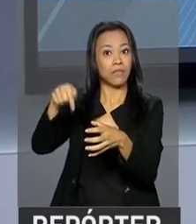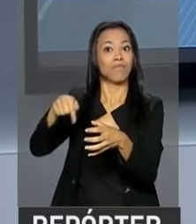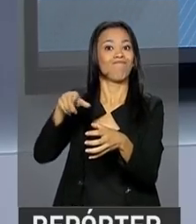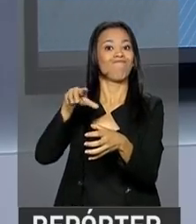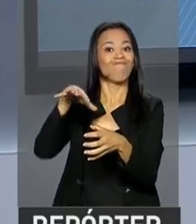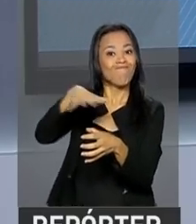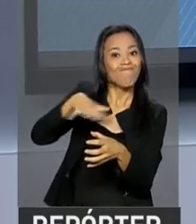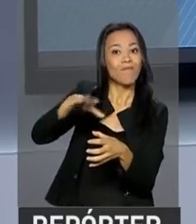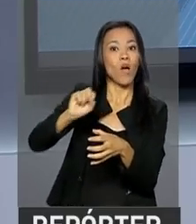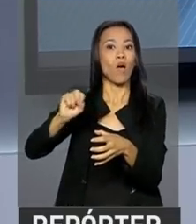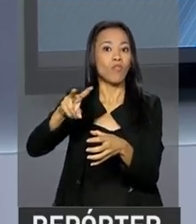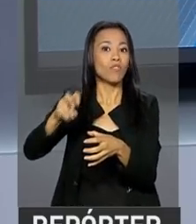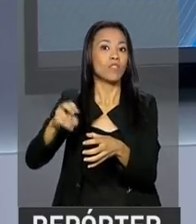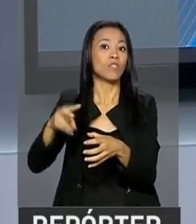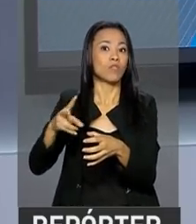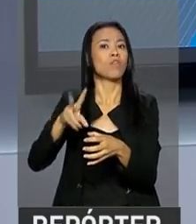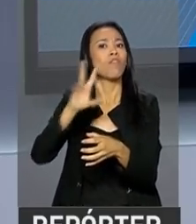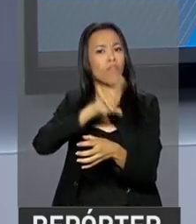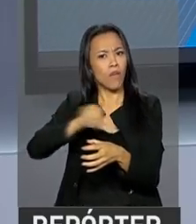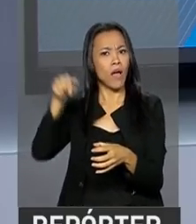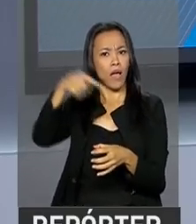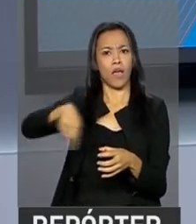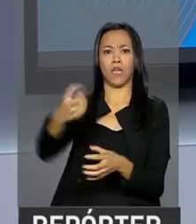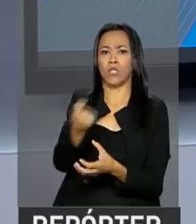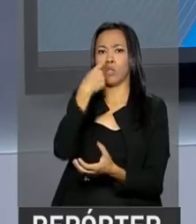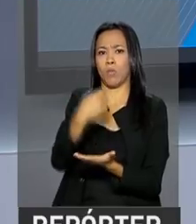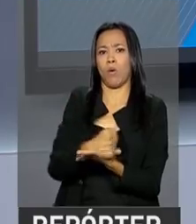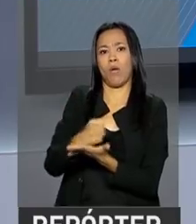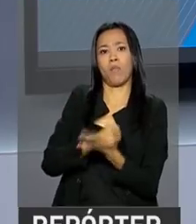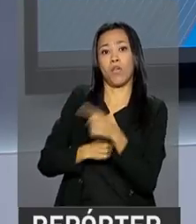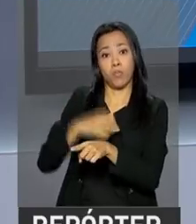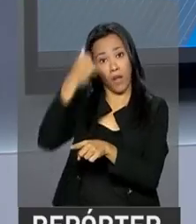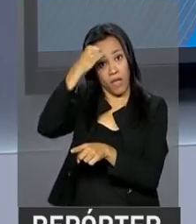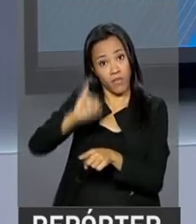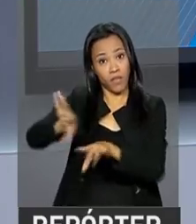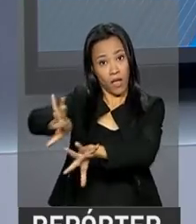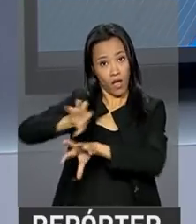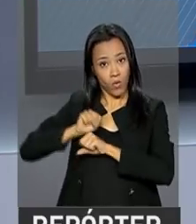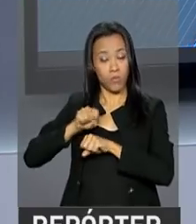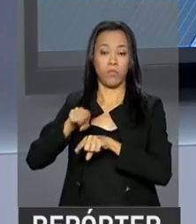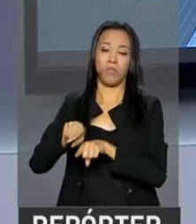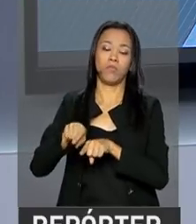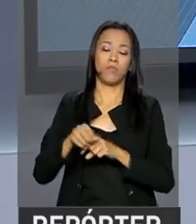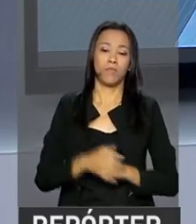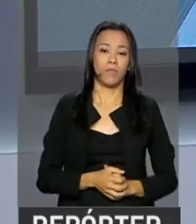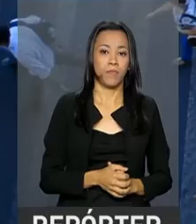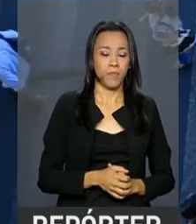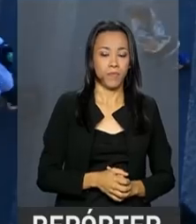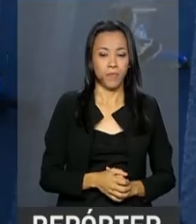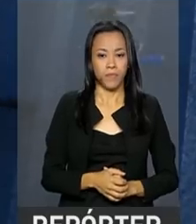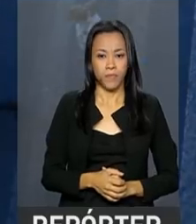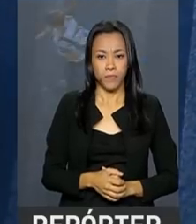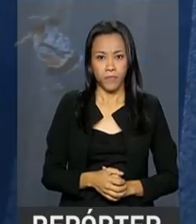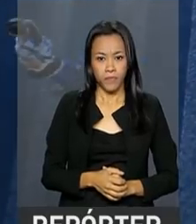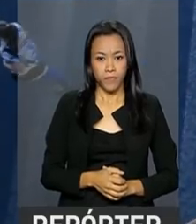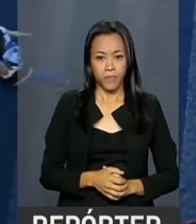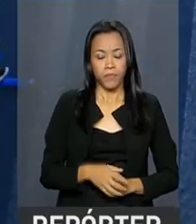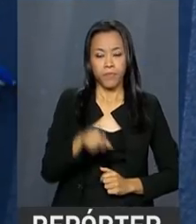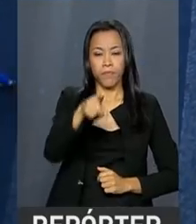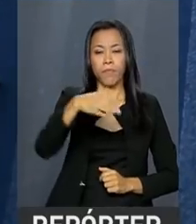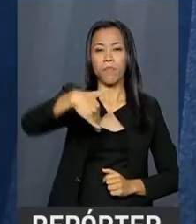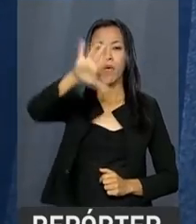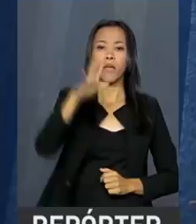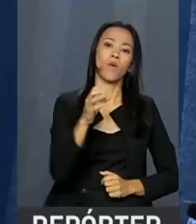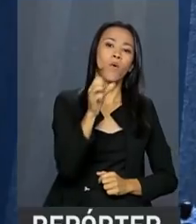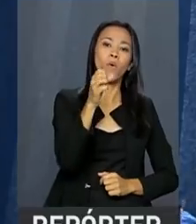ao vírus vão tomar um medicamento que deve impedir a contaminação mais